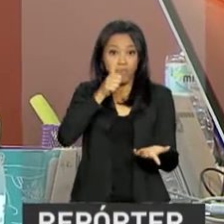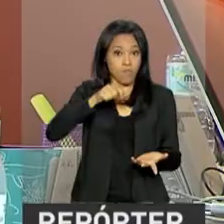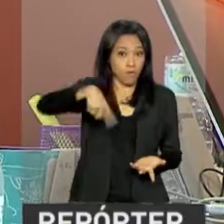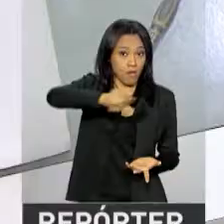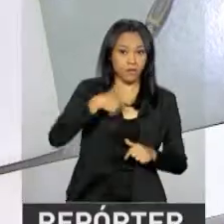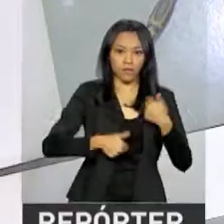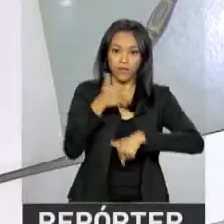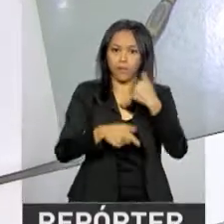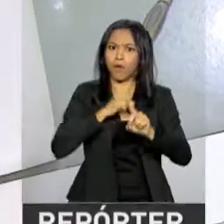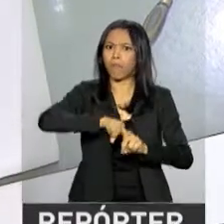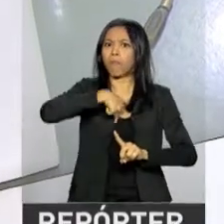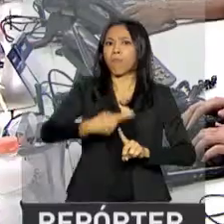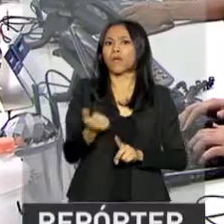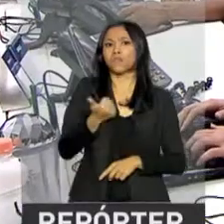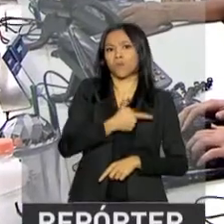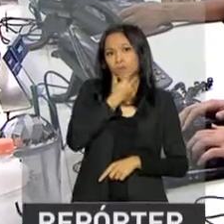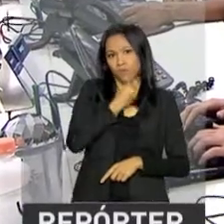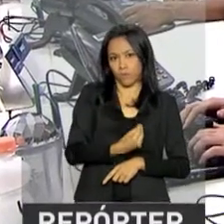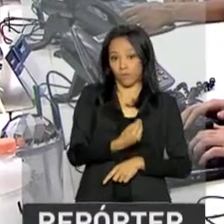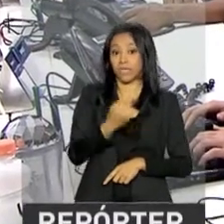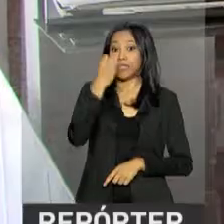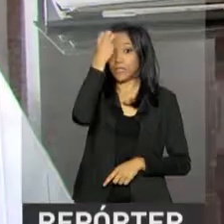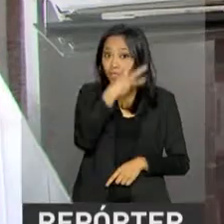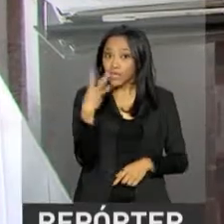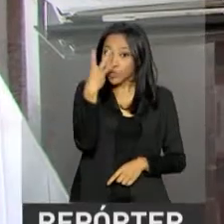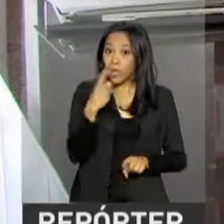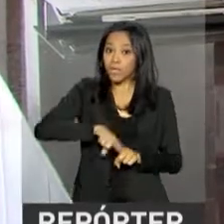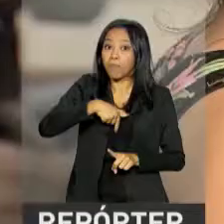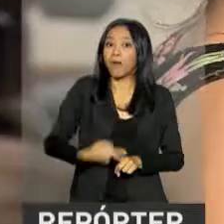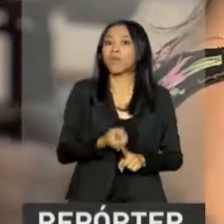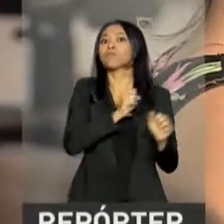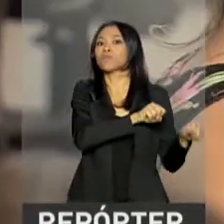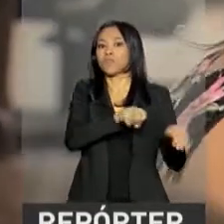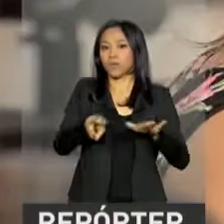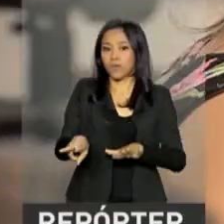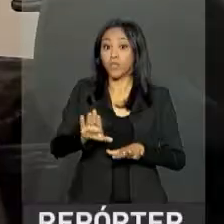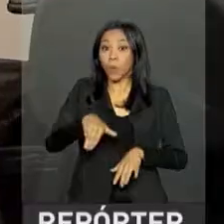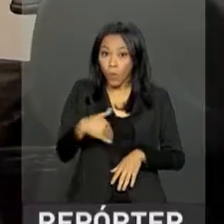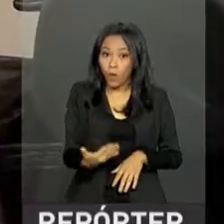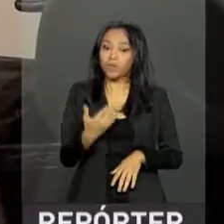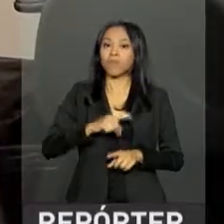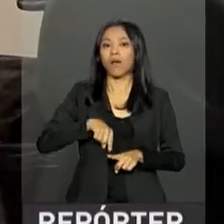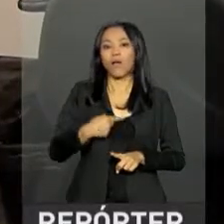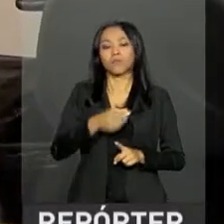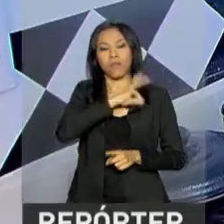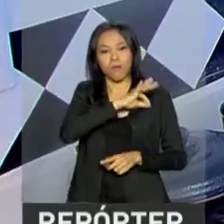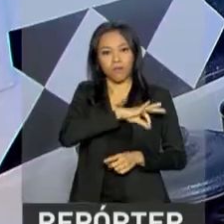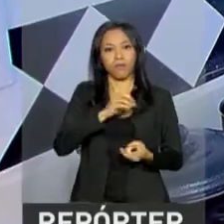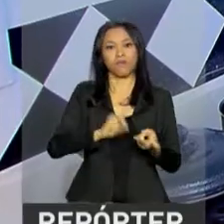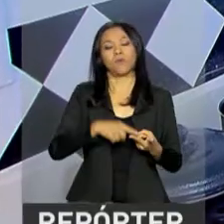trabalham mais do que os homens em média três horas a mais por semana quando somados trabalhos remunerados